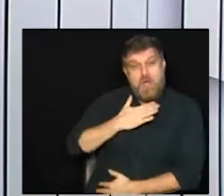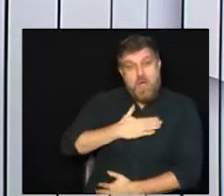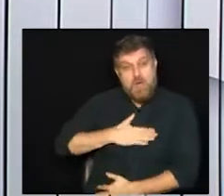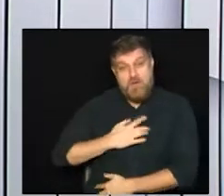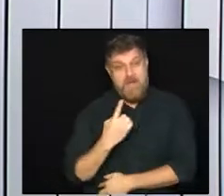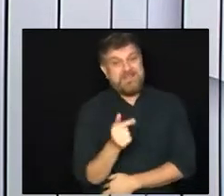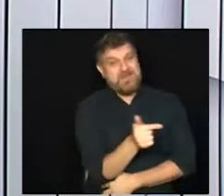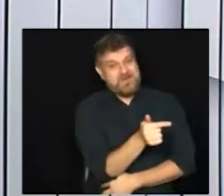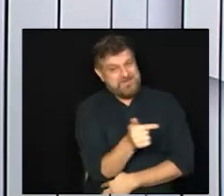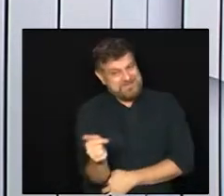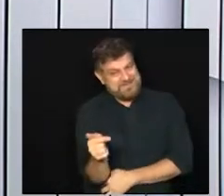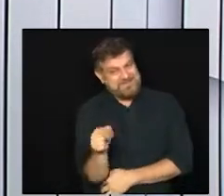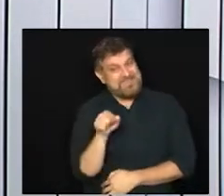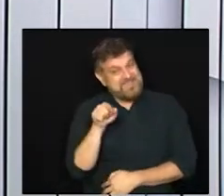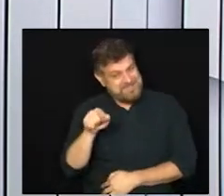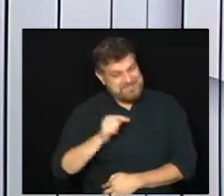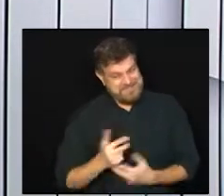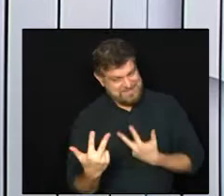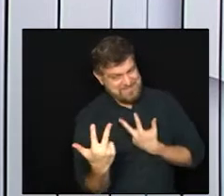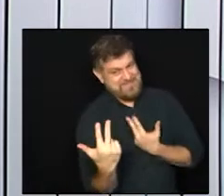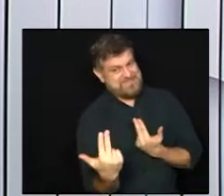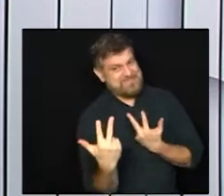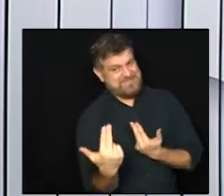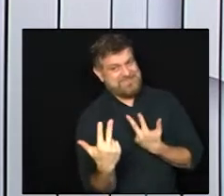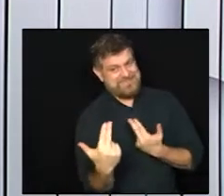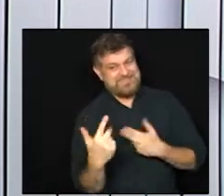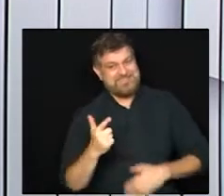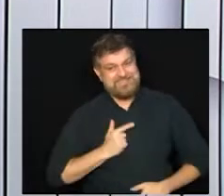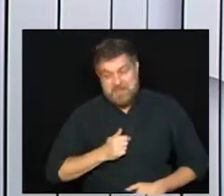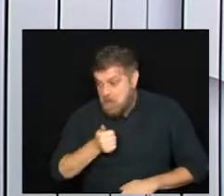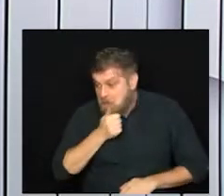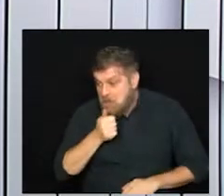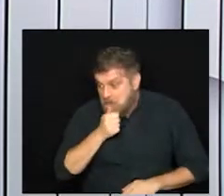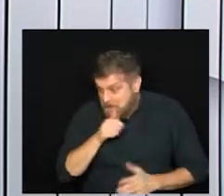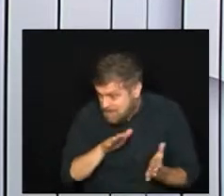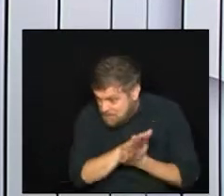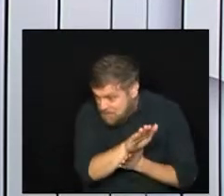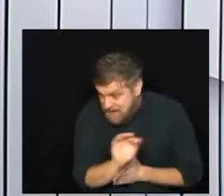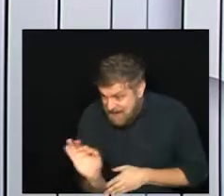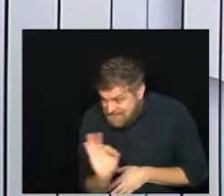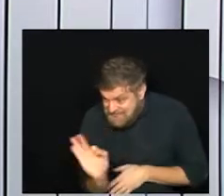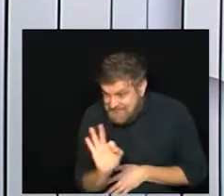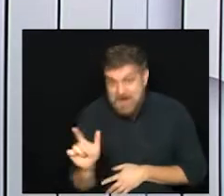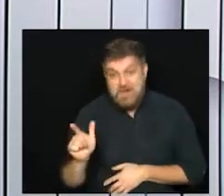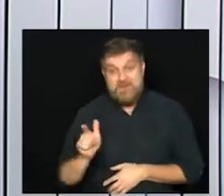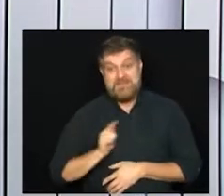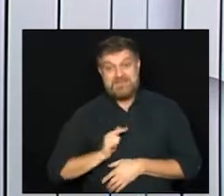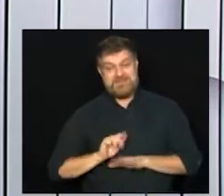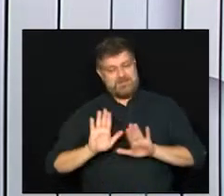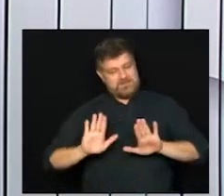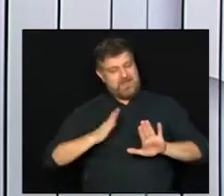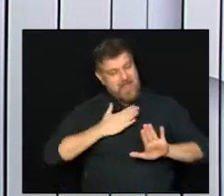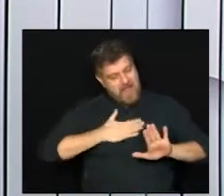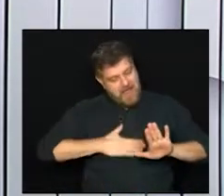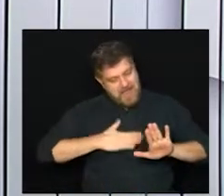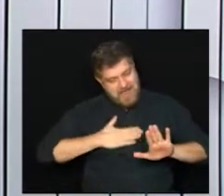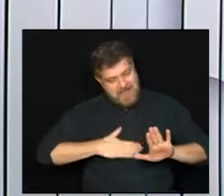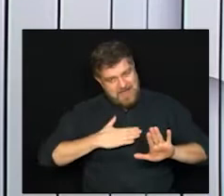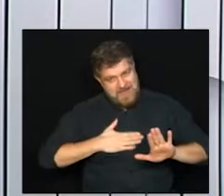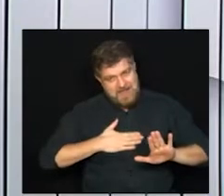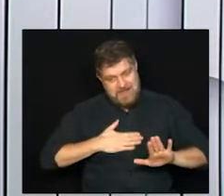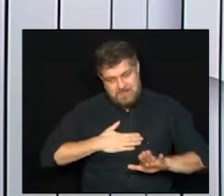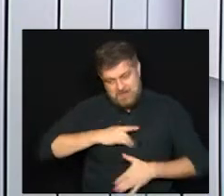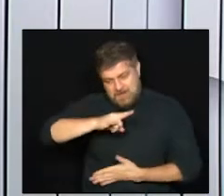uma semana. Se você está na mesma situação que eu, se ainda não enviou a declaração à Receita Federal, muita calma,